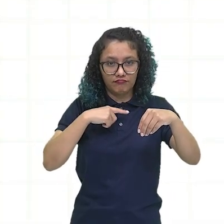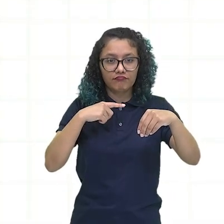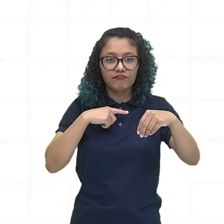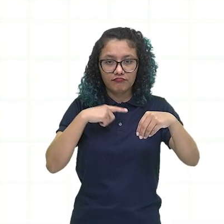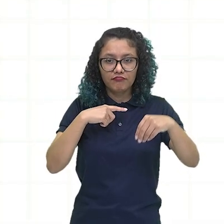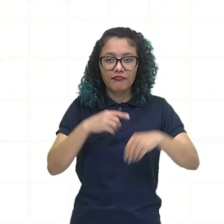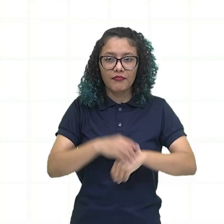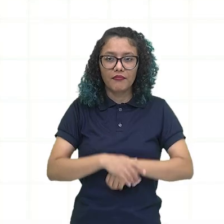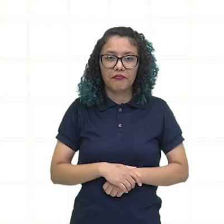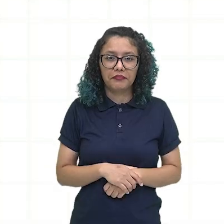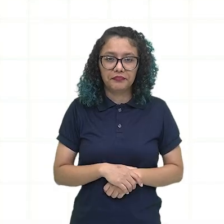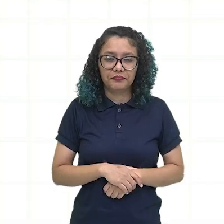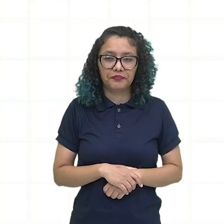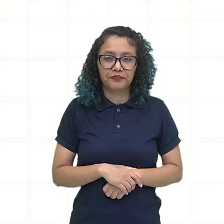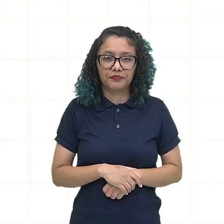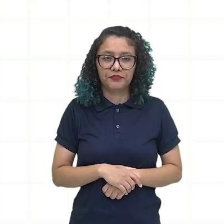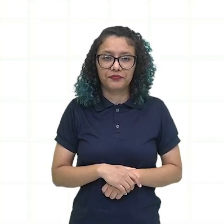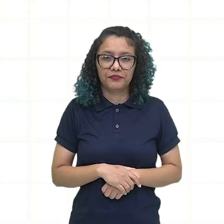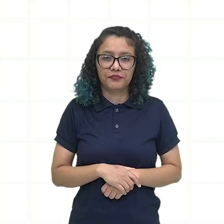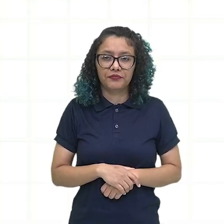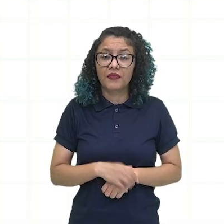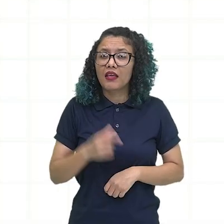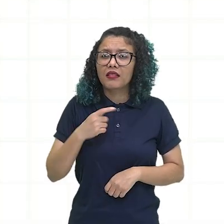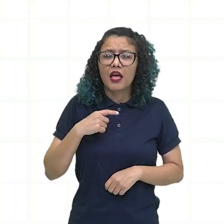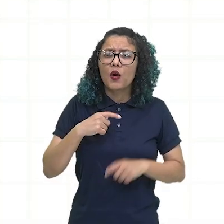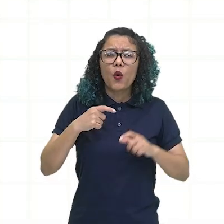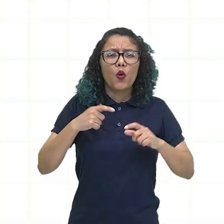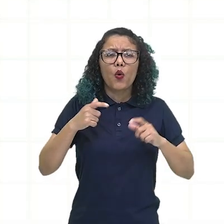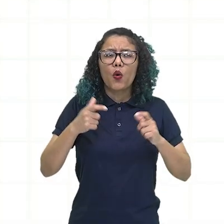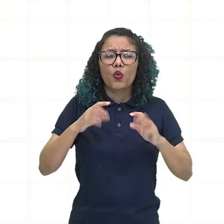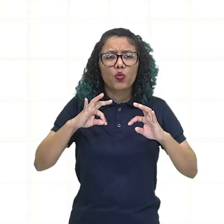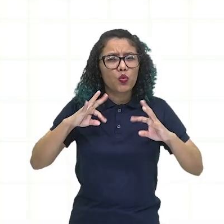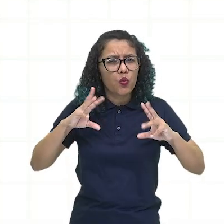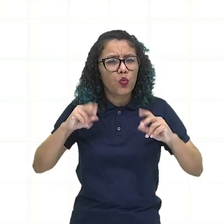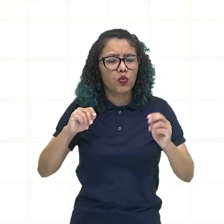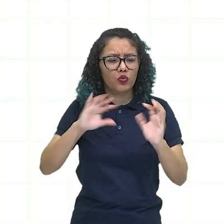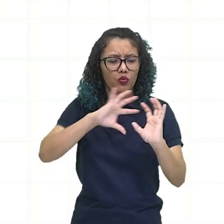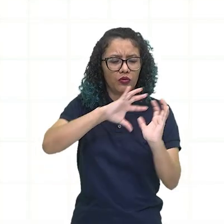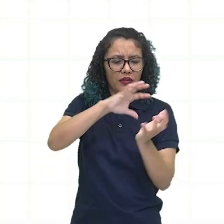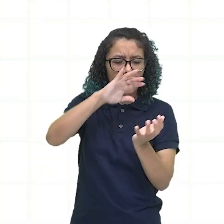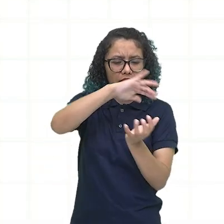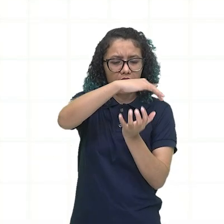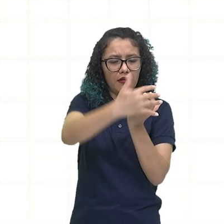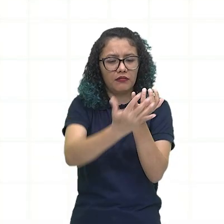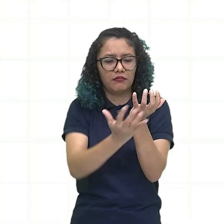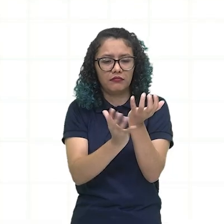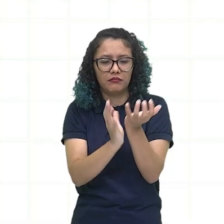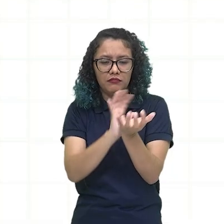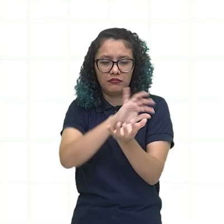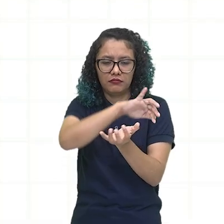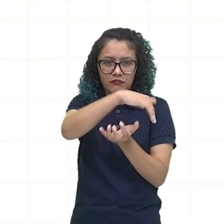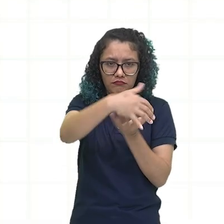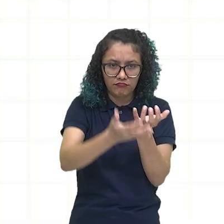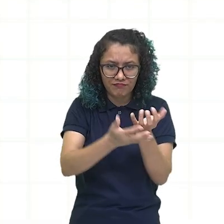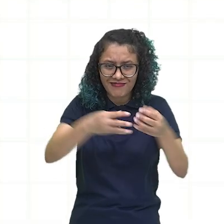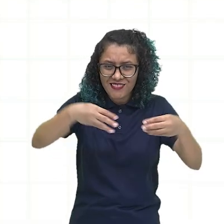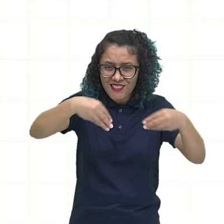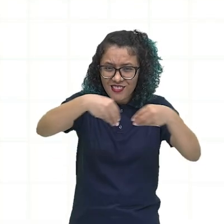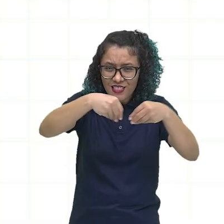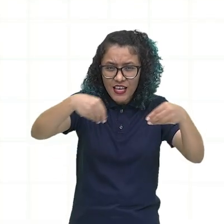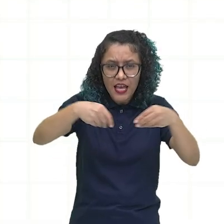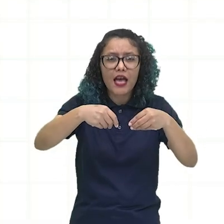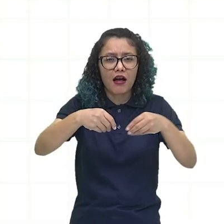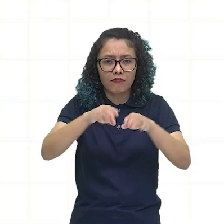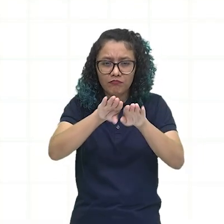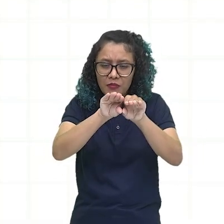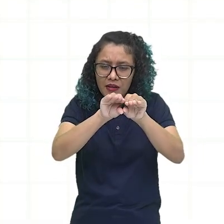que está ali presente em toda a superfície da Terra, né? É uma camada rígida,